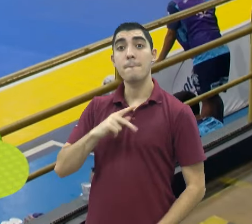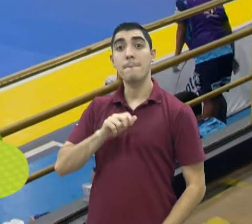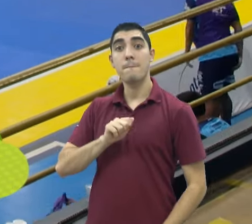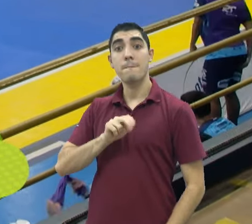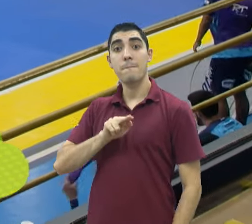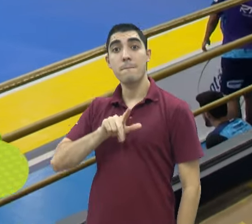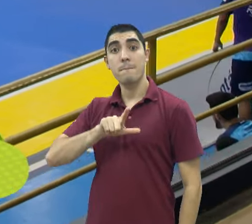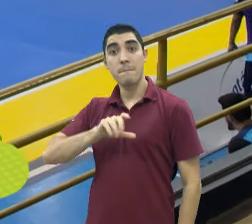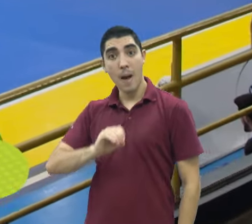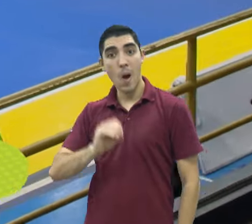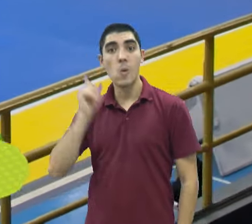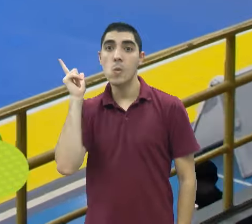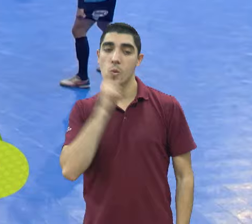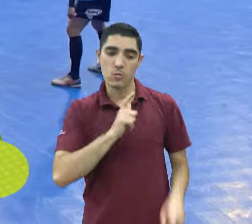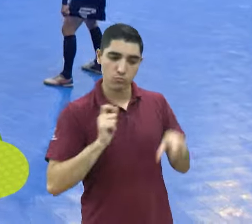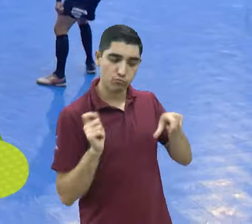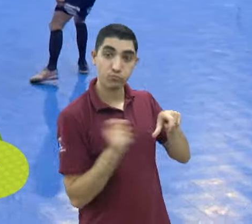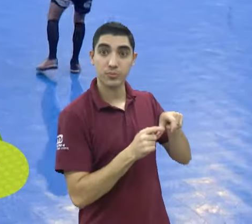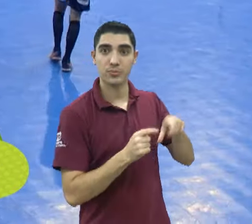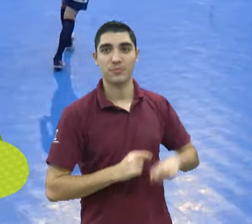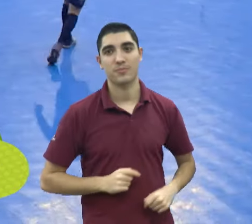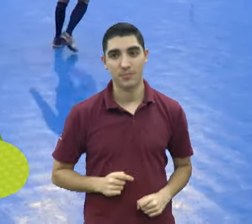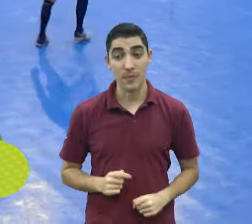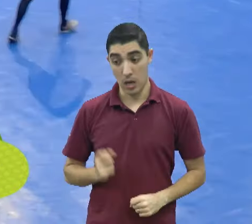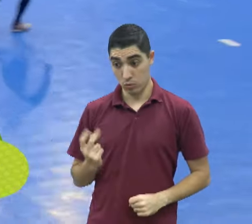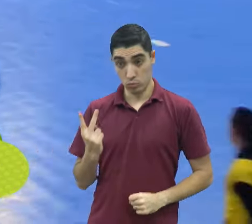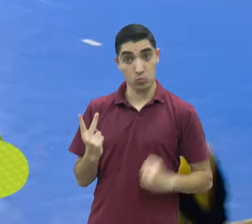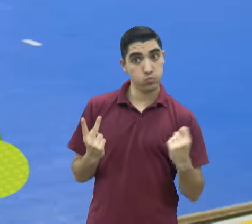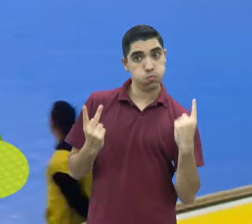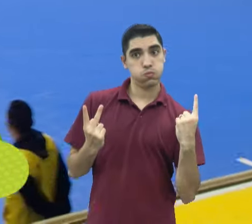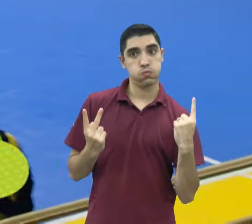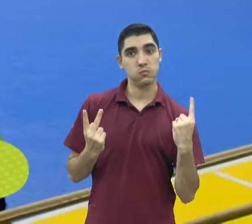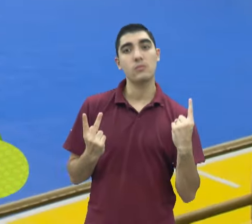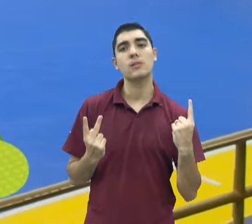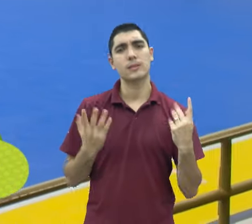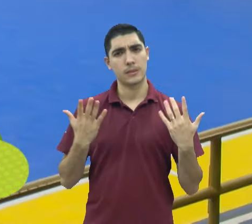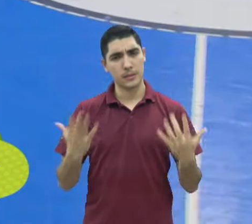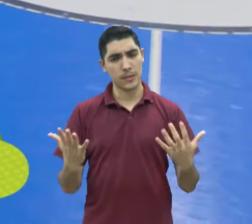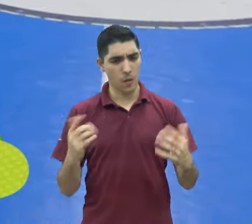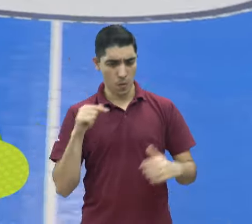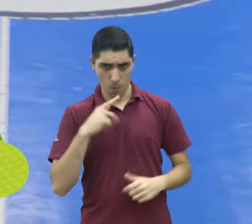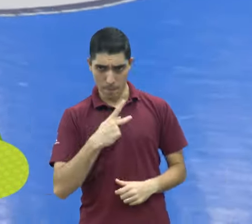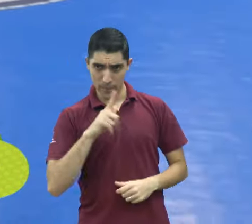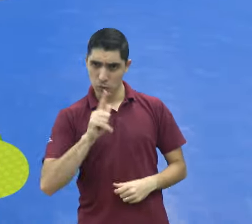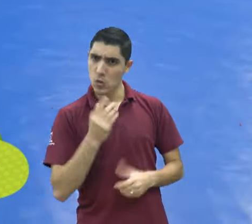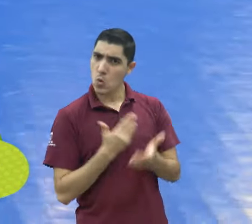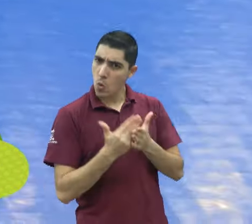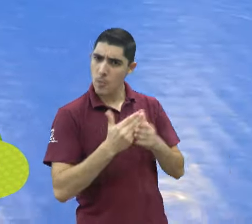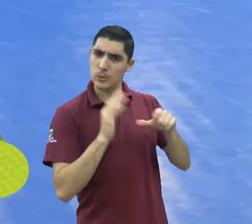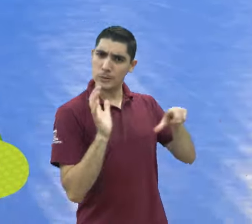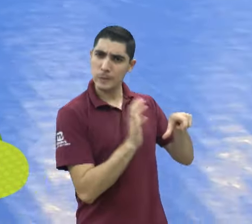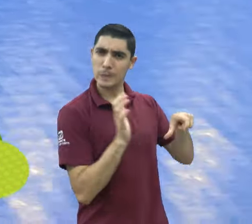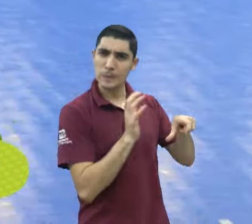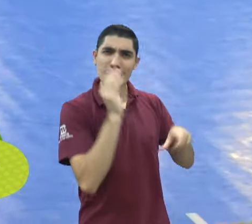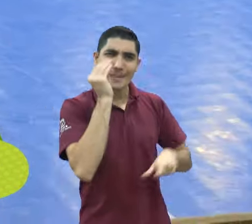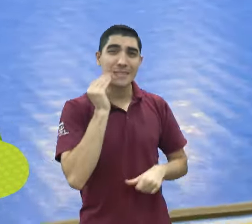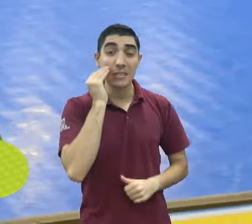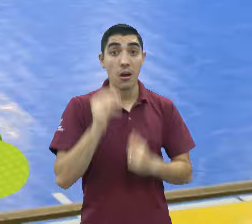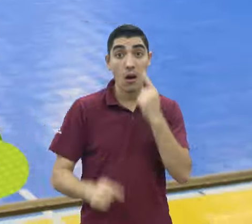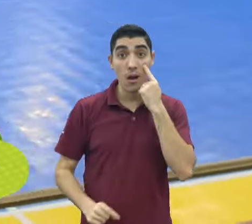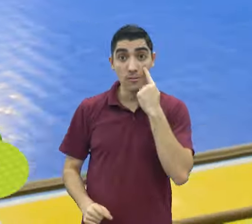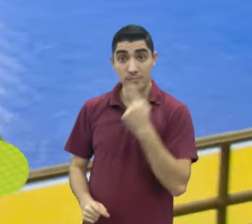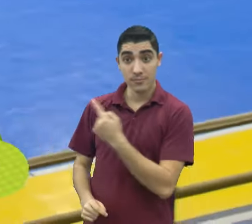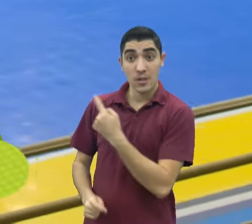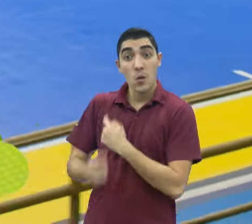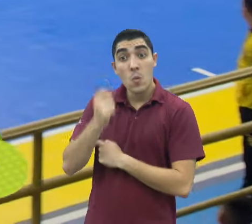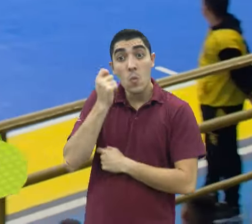para o Praia Grande. O gol fez o Praia Grande sair mais para o ataque. Nessa jogada, quase saiu o gol de